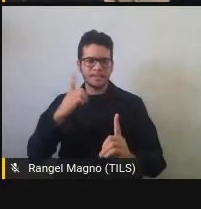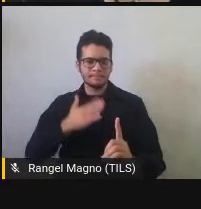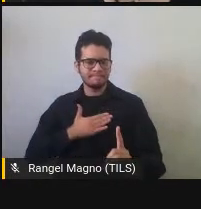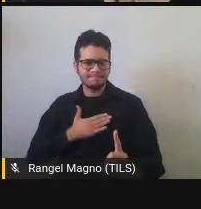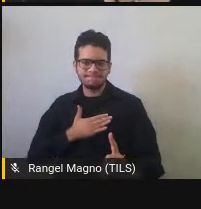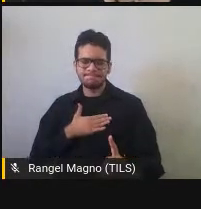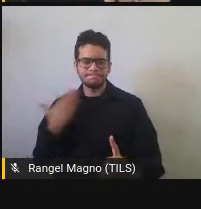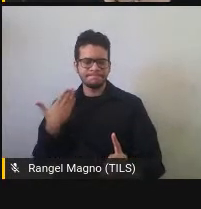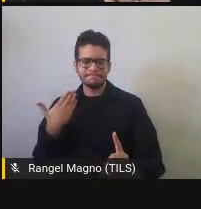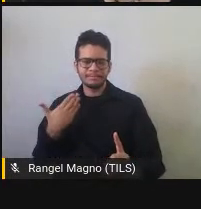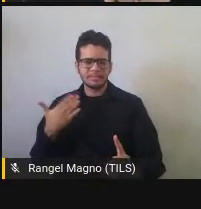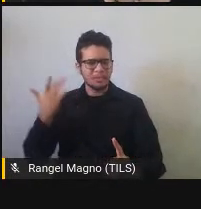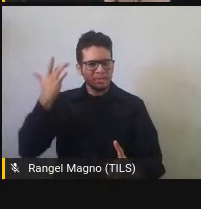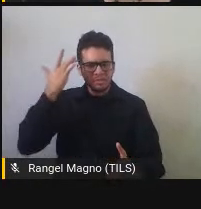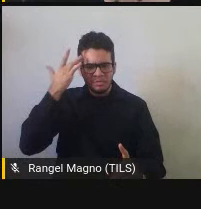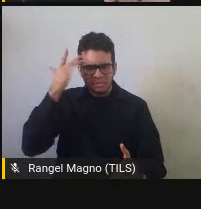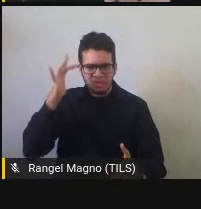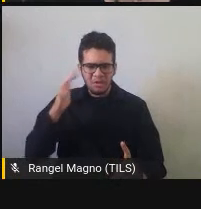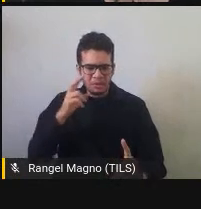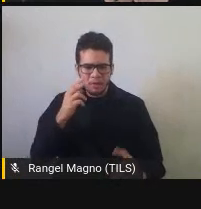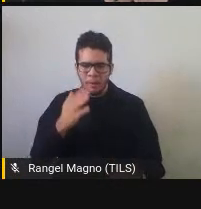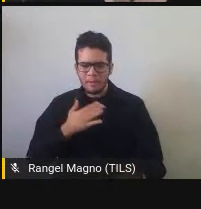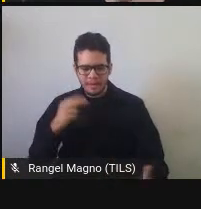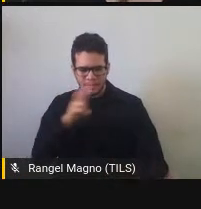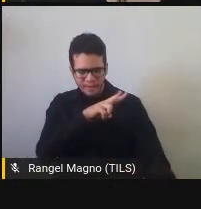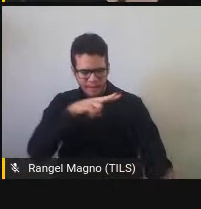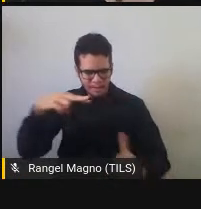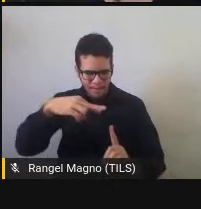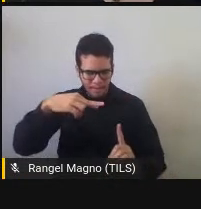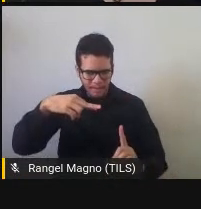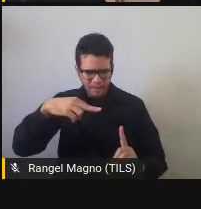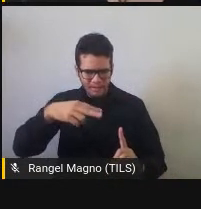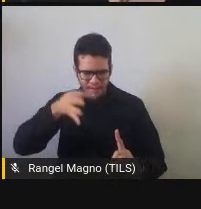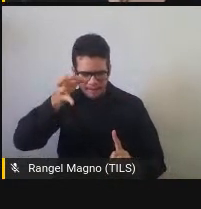não pudesse ter colocado diante dos meus olhos em outro lugar